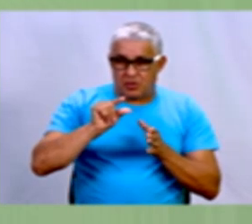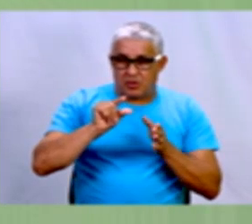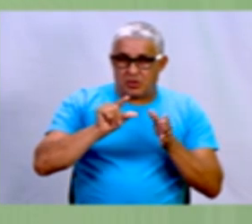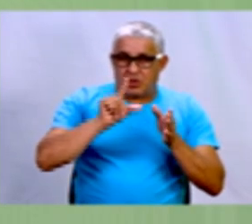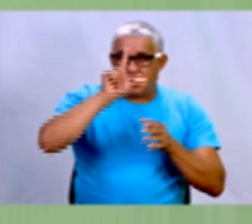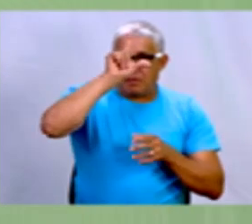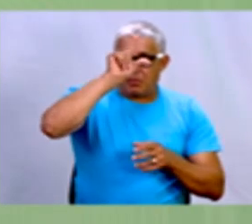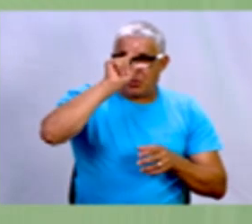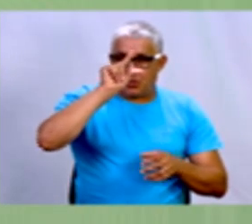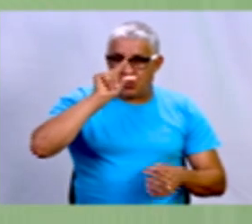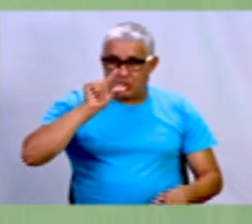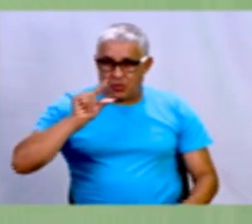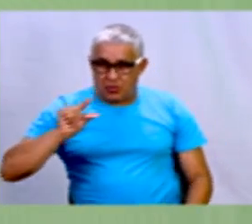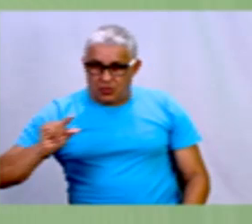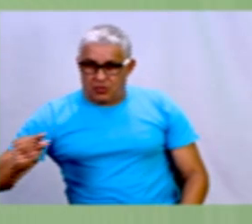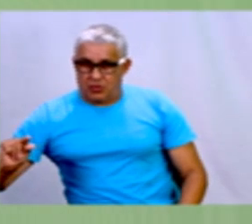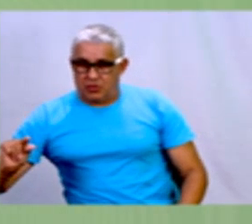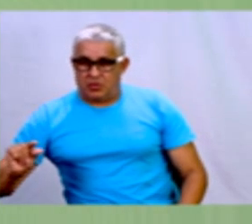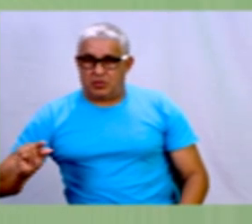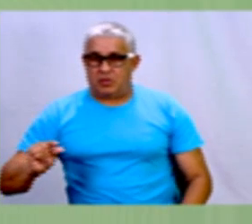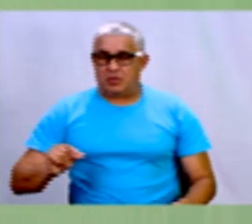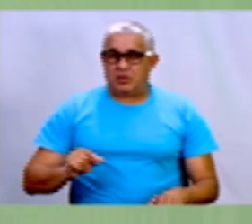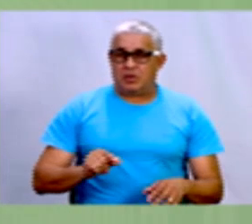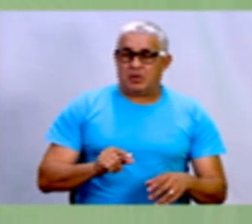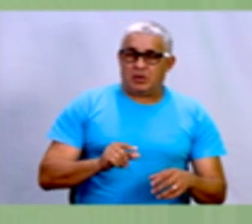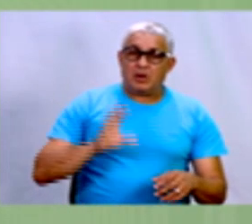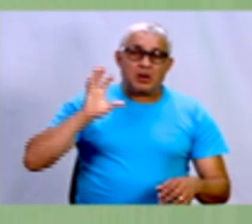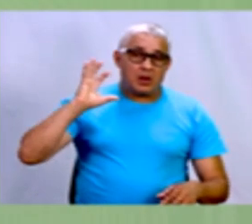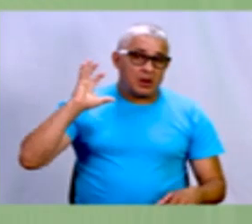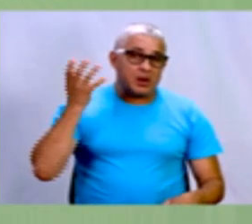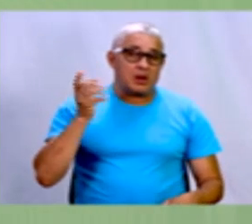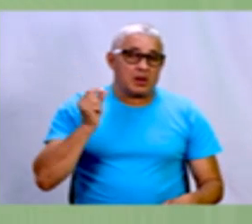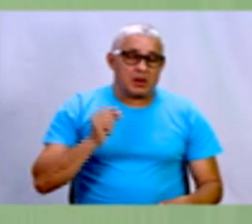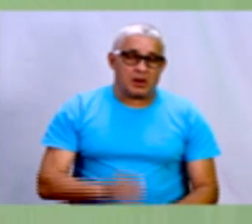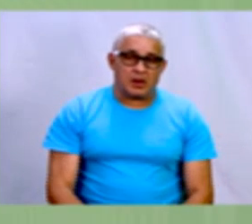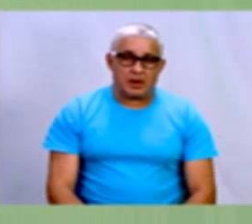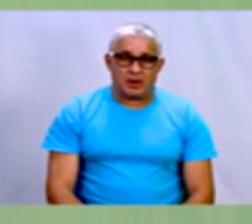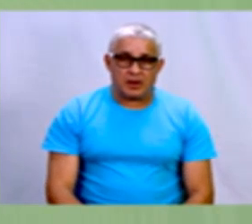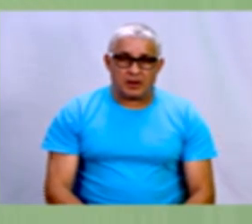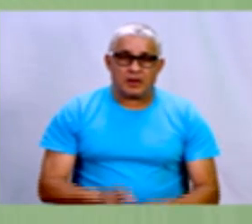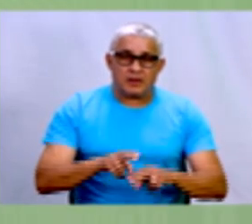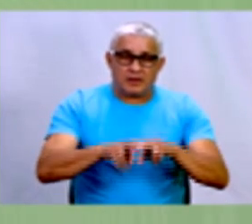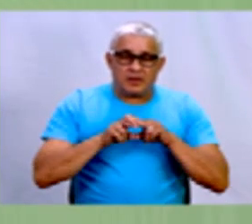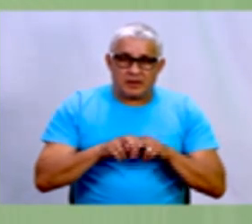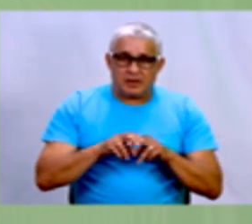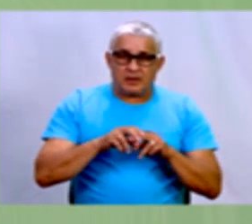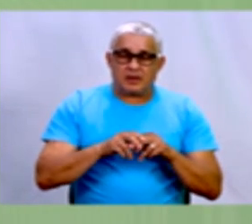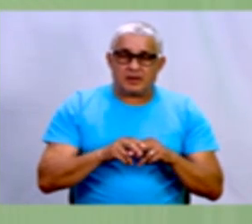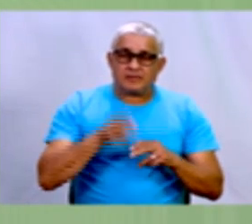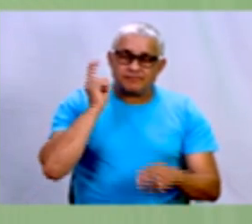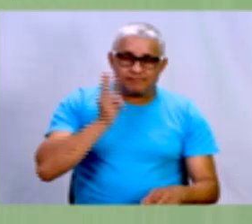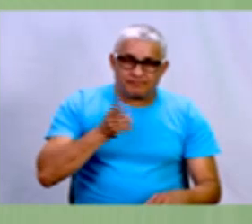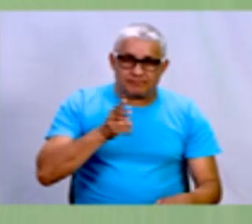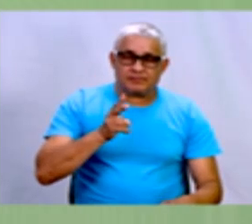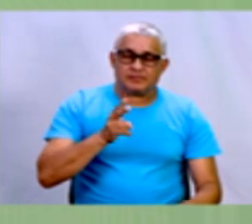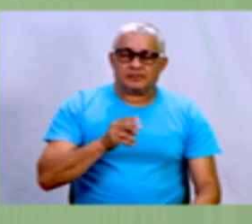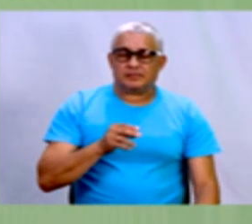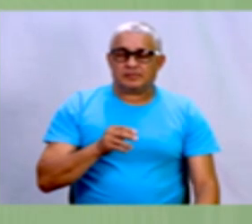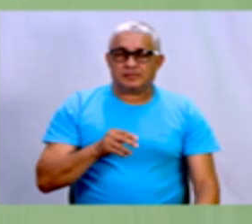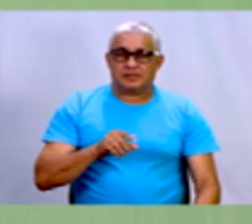valor de um período para outro. Esse fato ocorre devido às amortizações constantes que